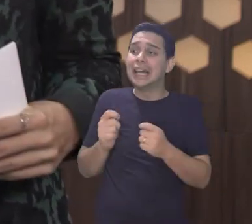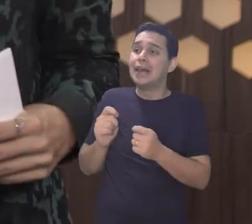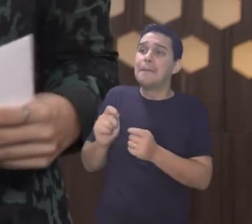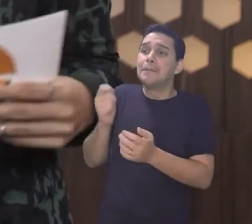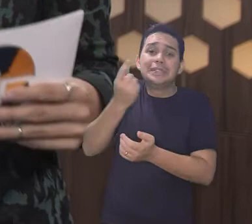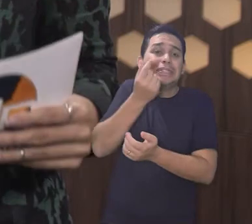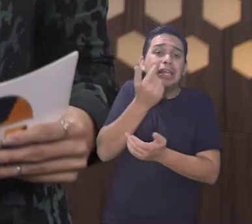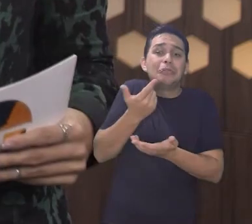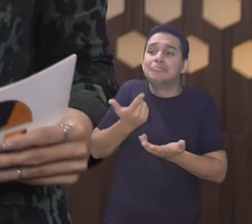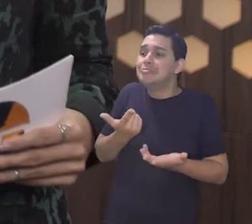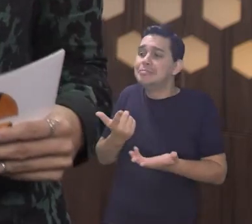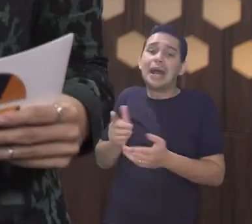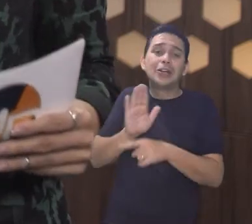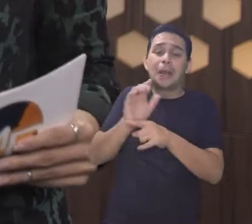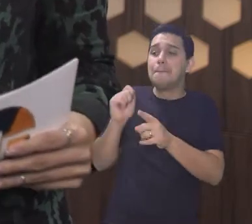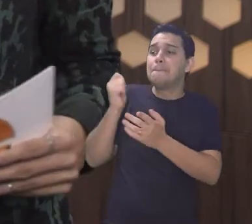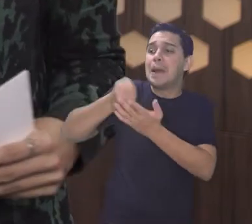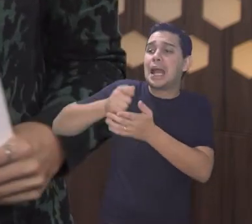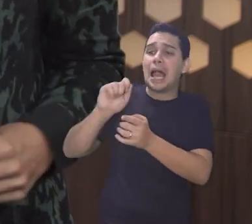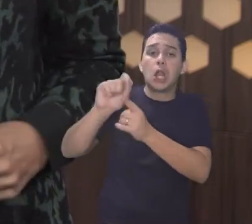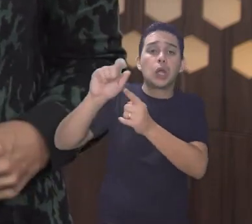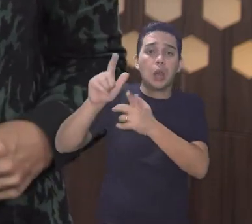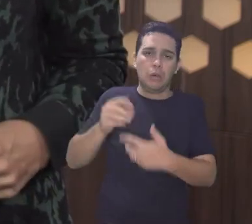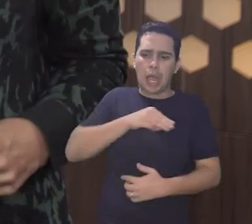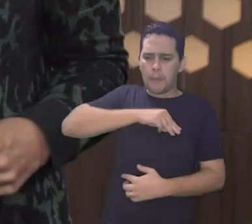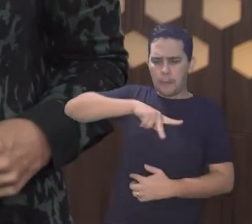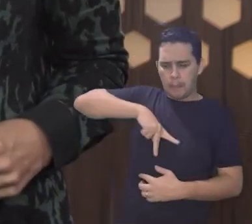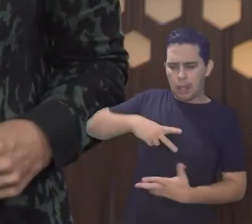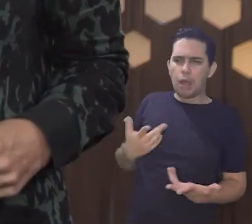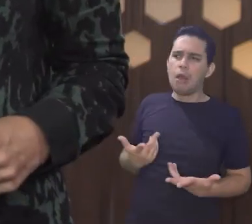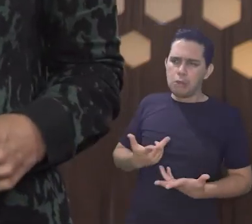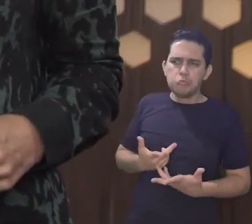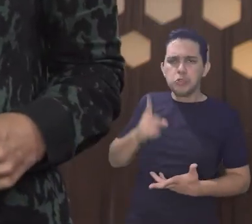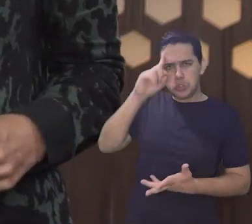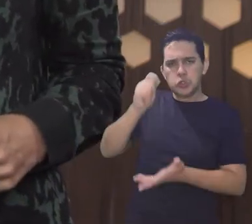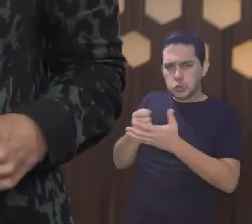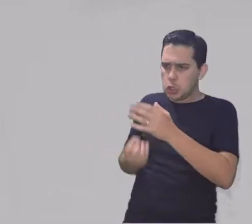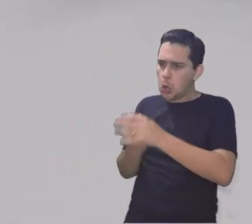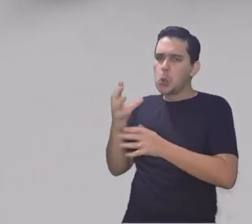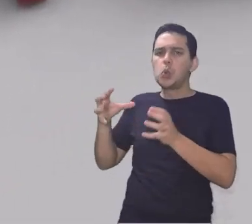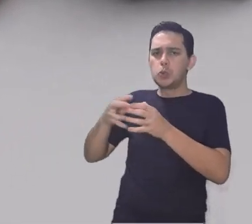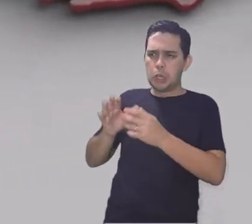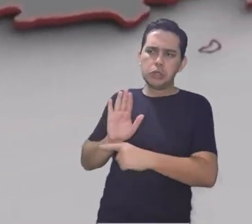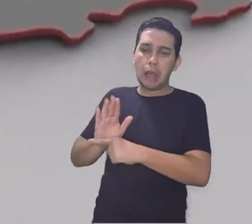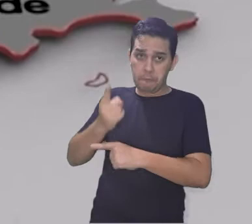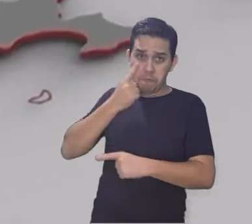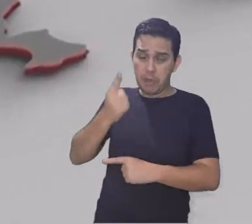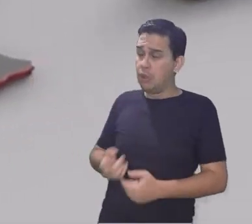Justiça decisão determinando a criação de uma Câmara tripartite. Confira.